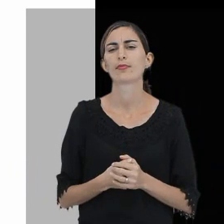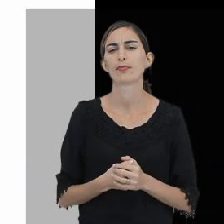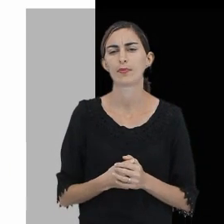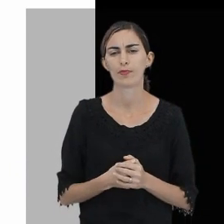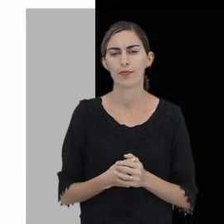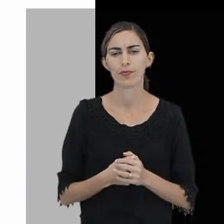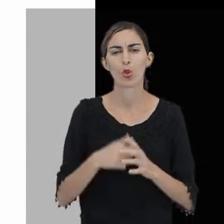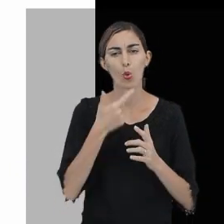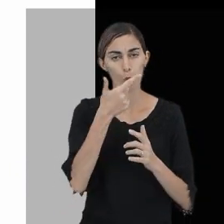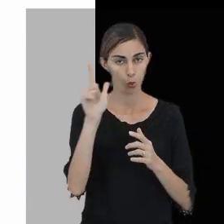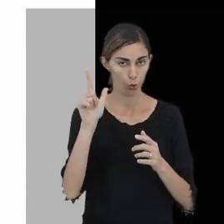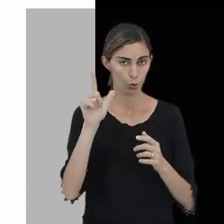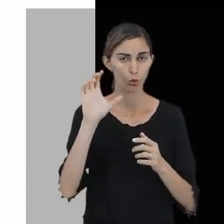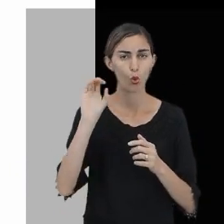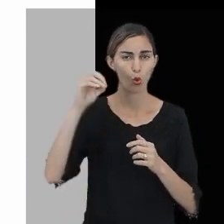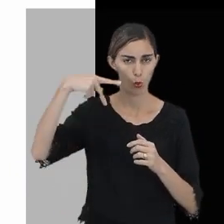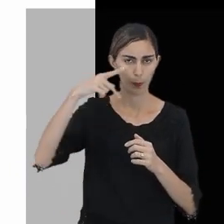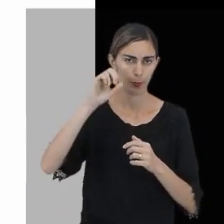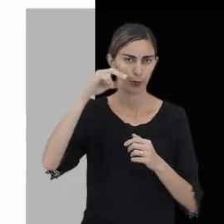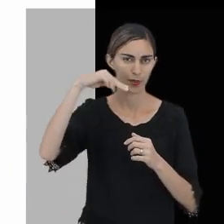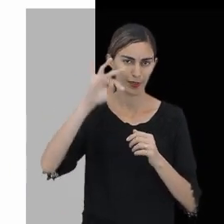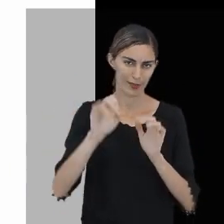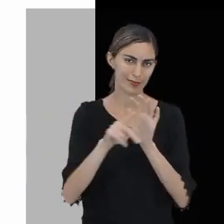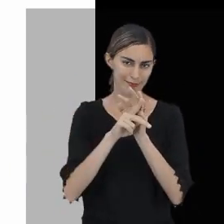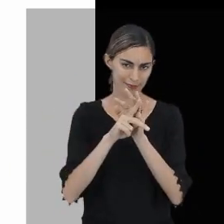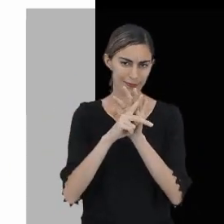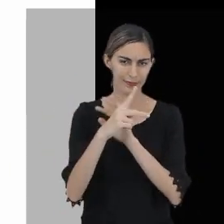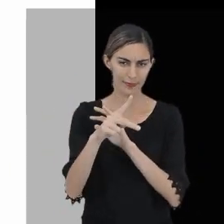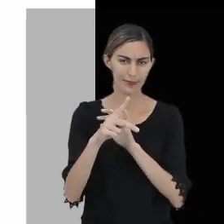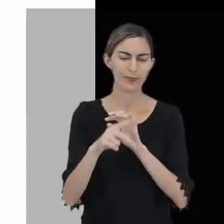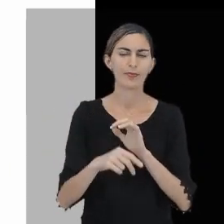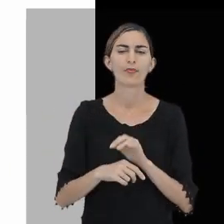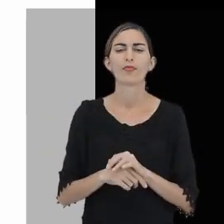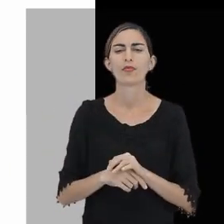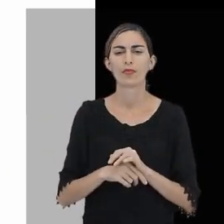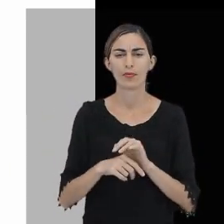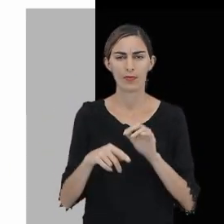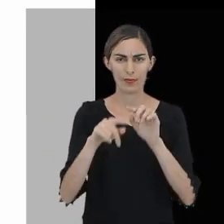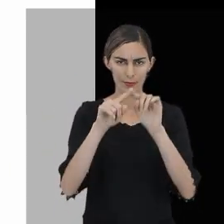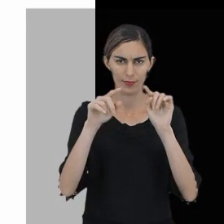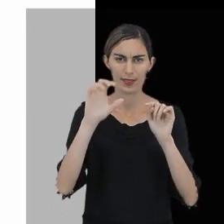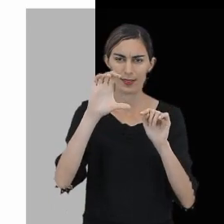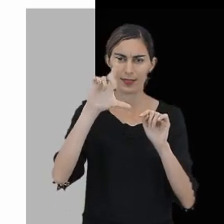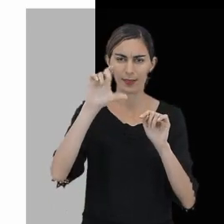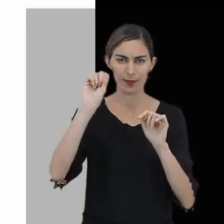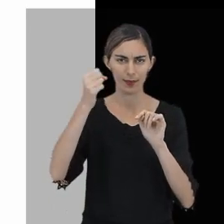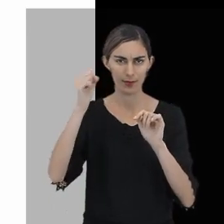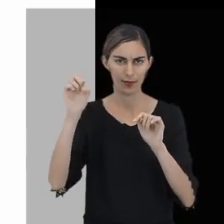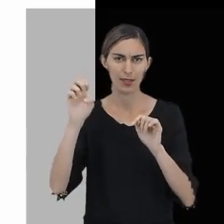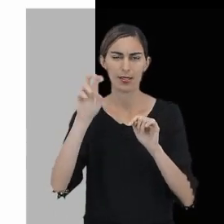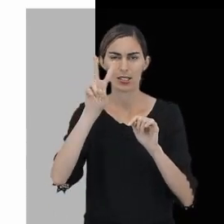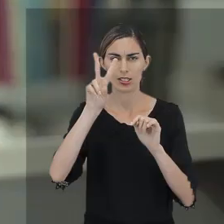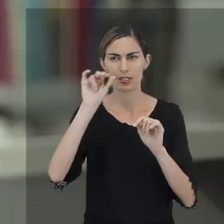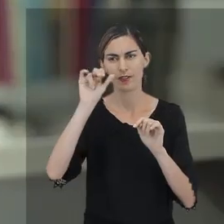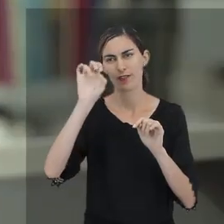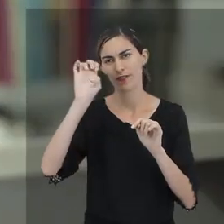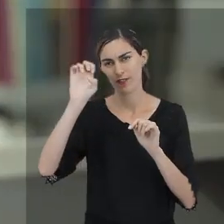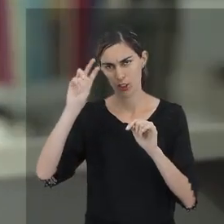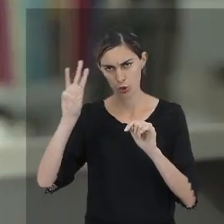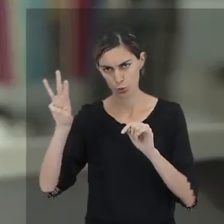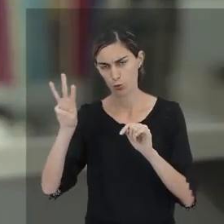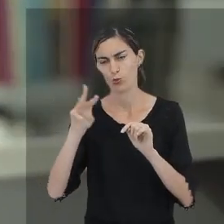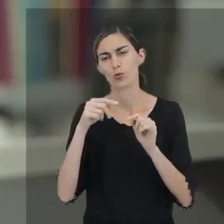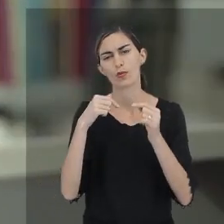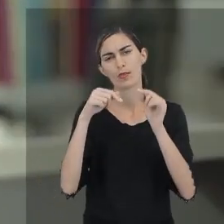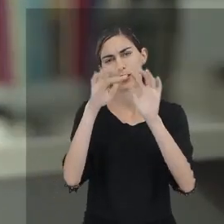é outro componente de detidos tendo é com a civil sr dente text ordem técnica é um campo de